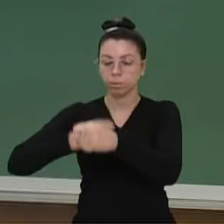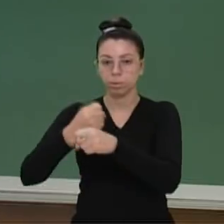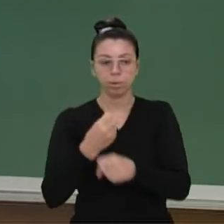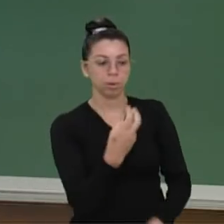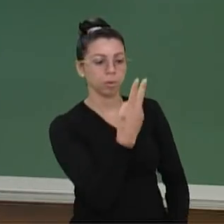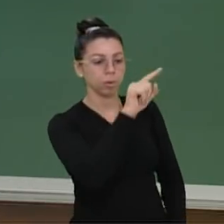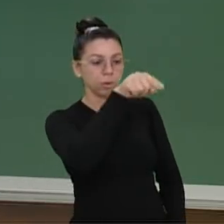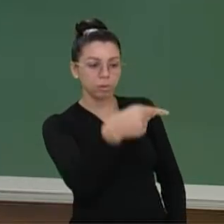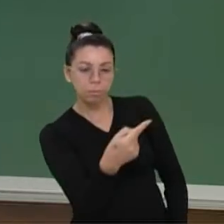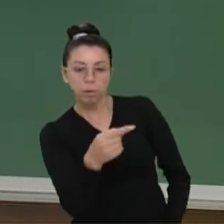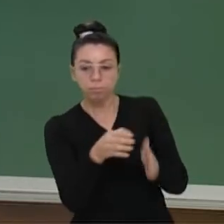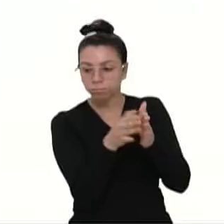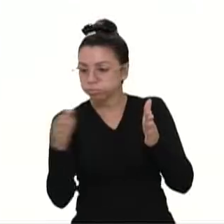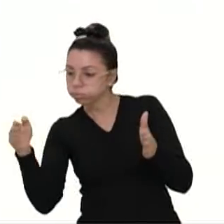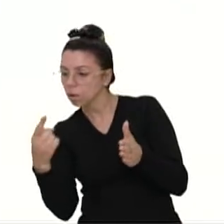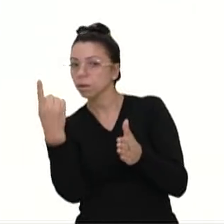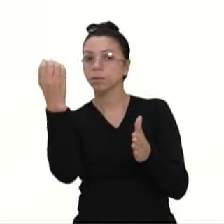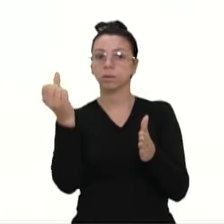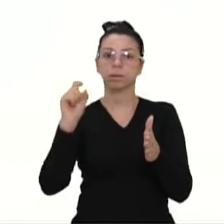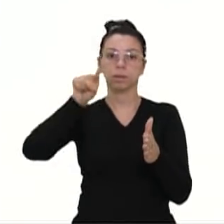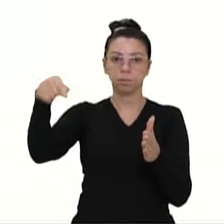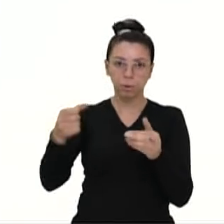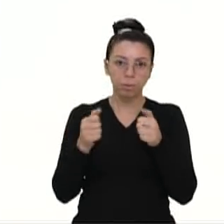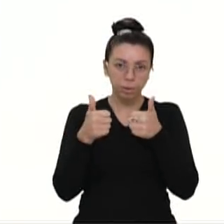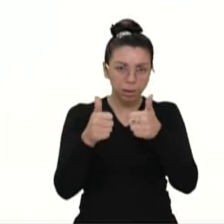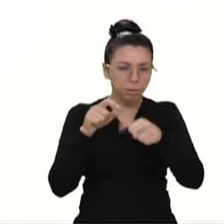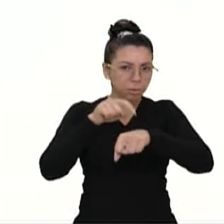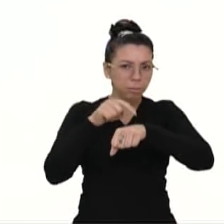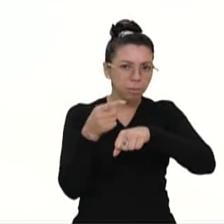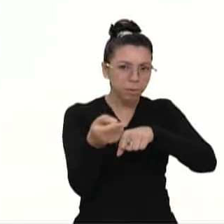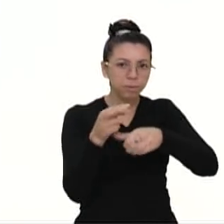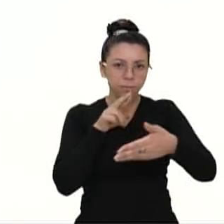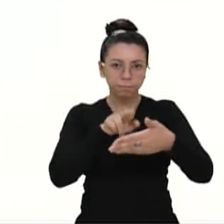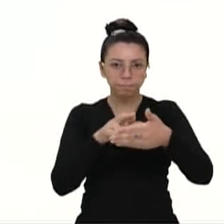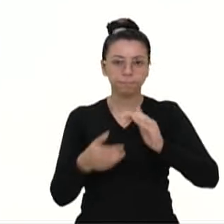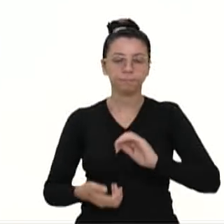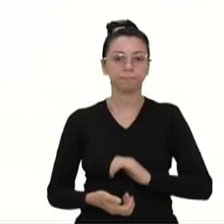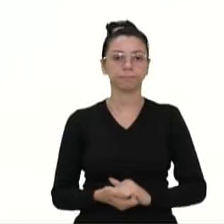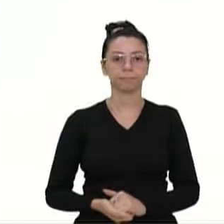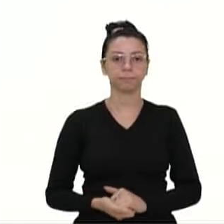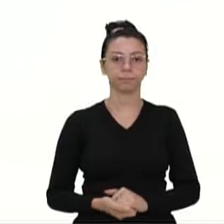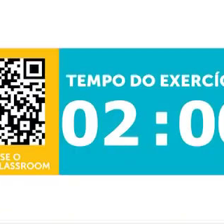2.000 em 16.000. Beleza? Uns minutinhos para você resolver.